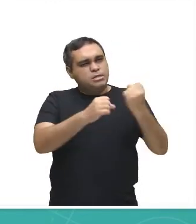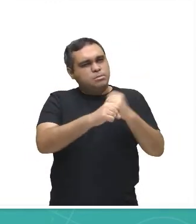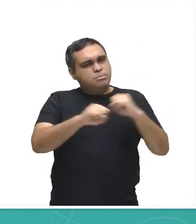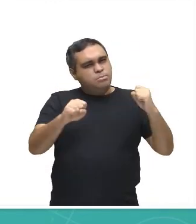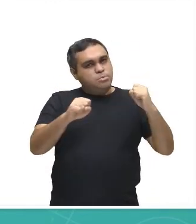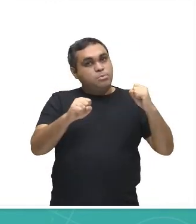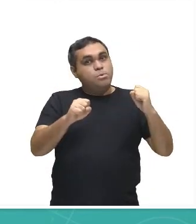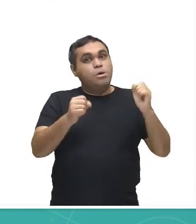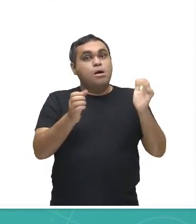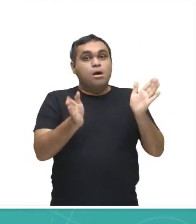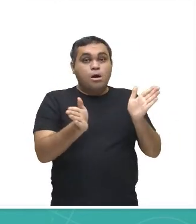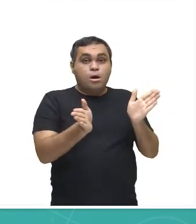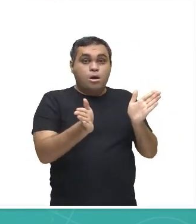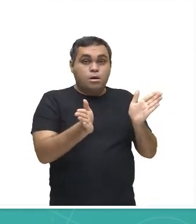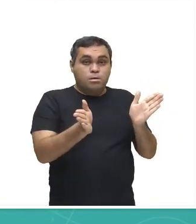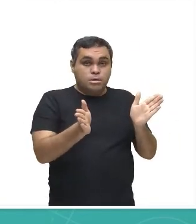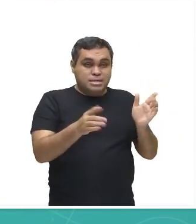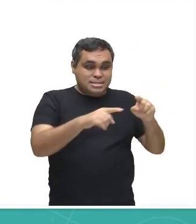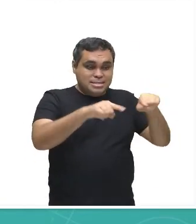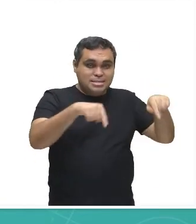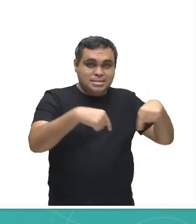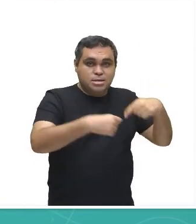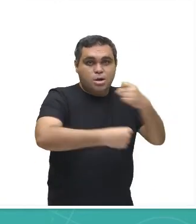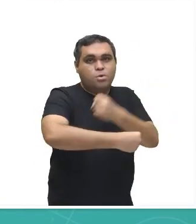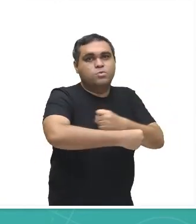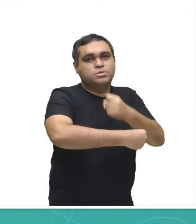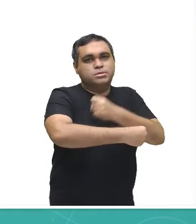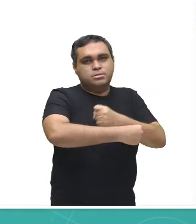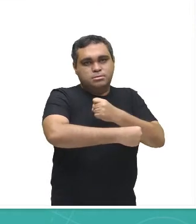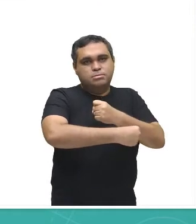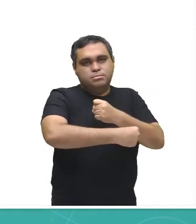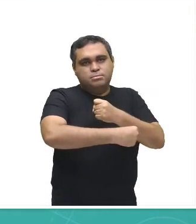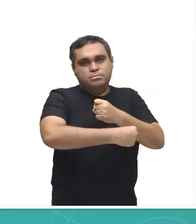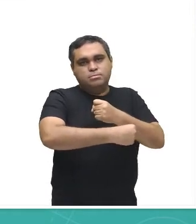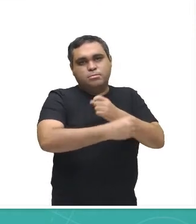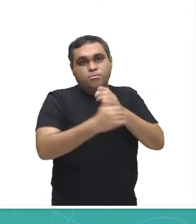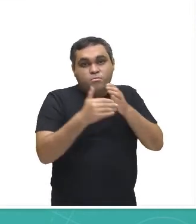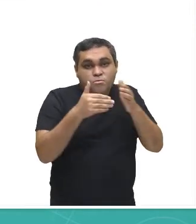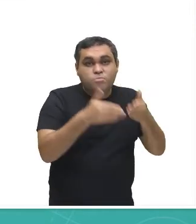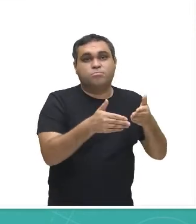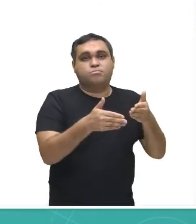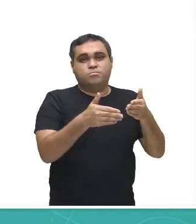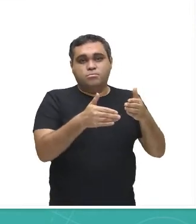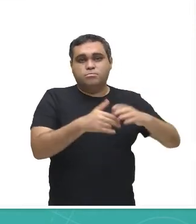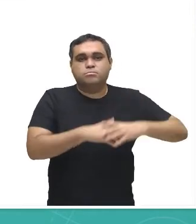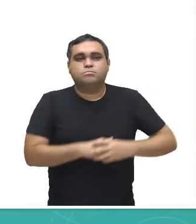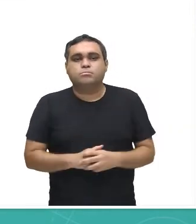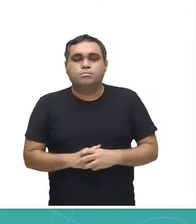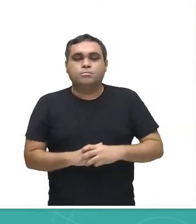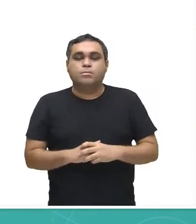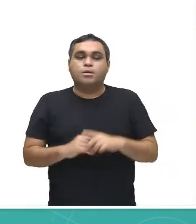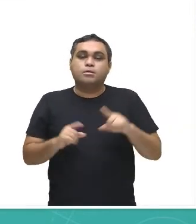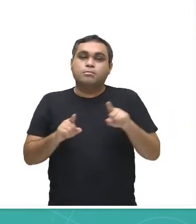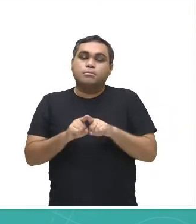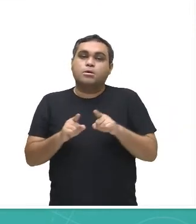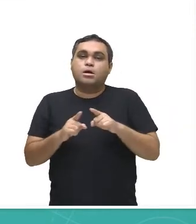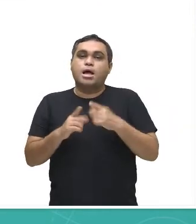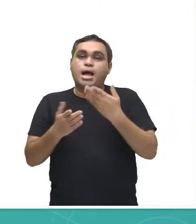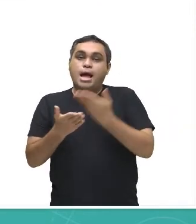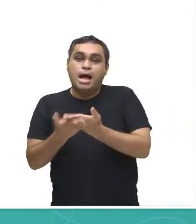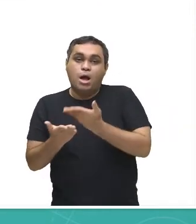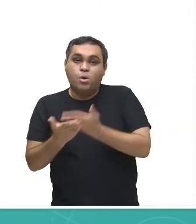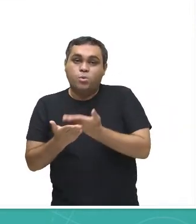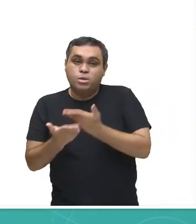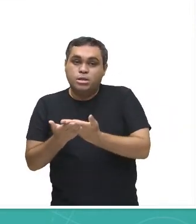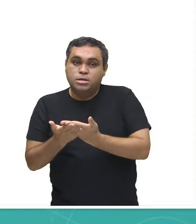está em uma área grande, tá? Em um ponto específico. Class, quando eu me refiro à aula.